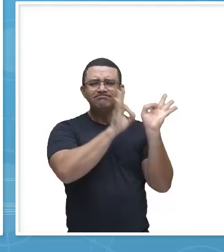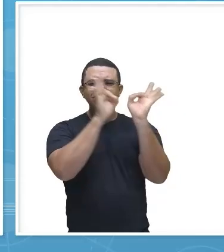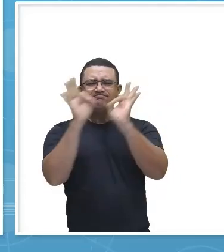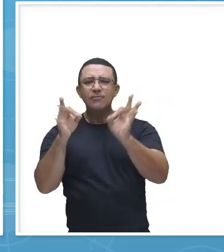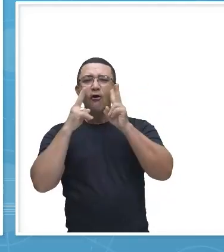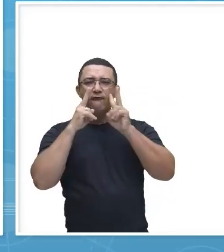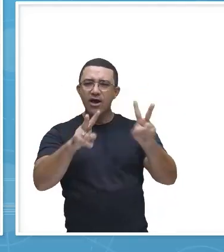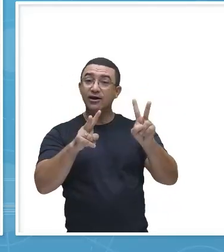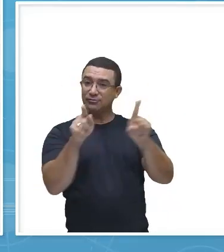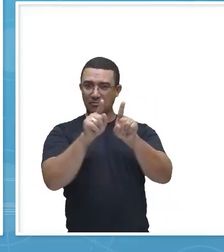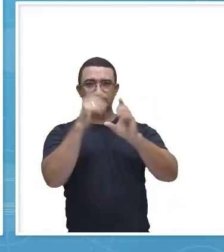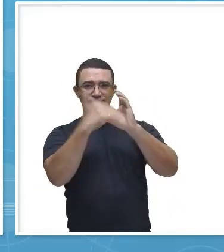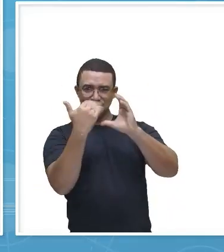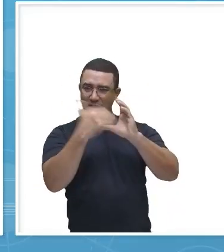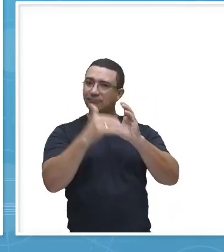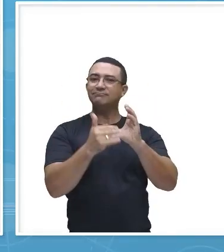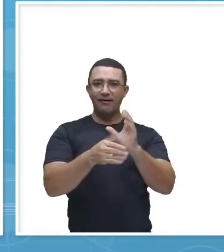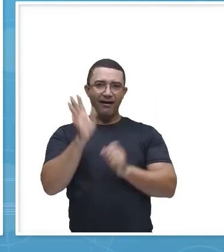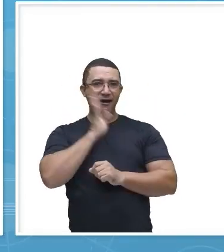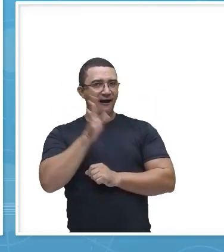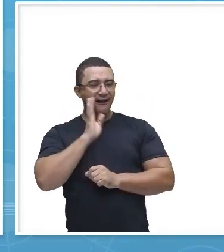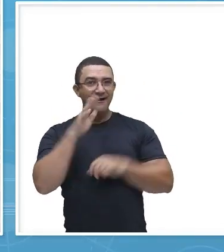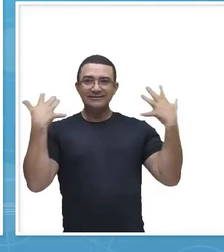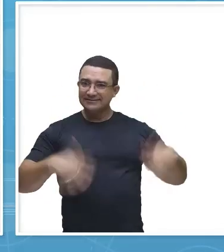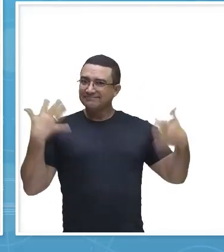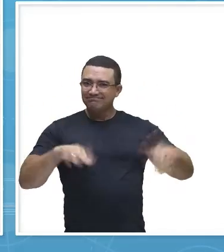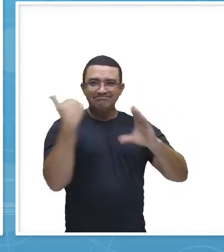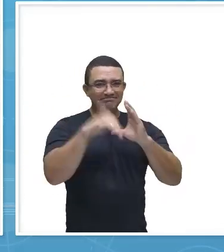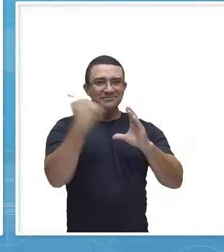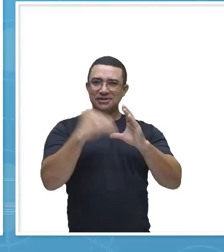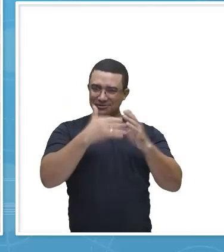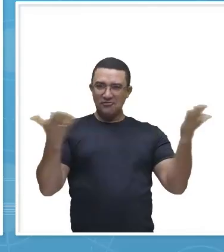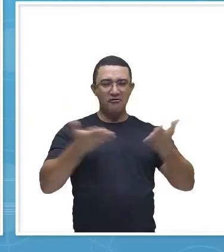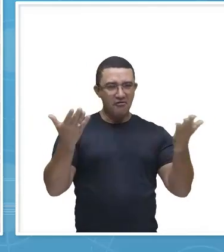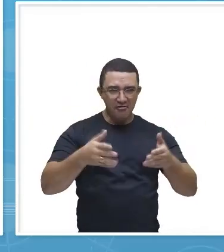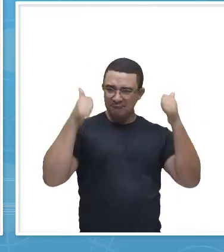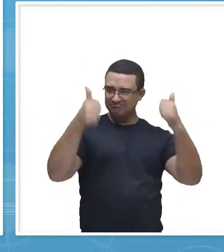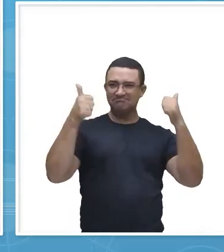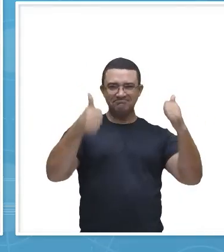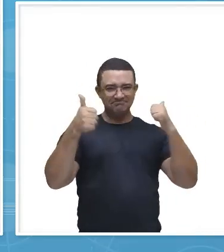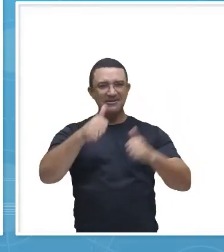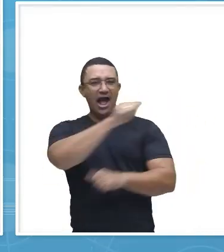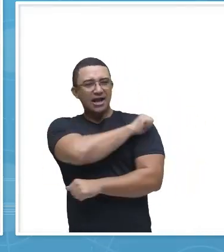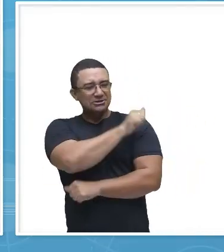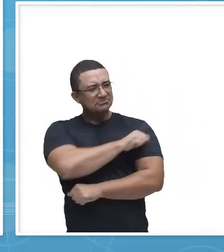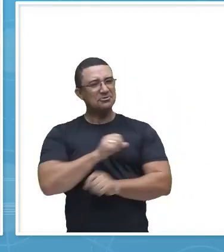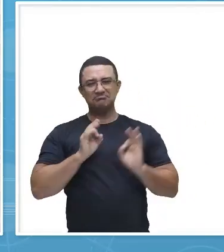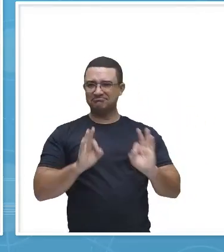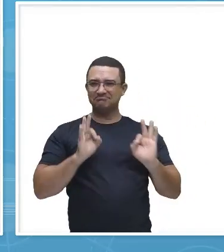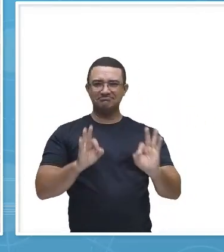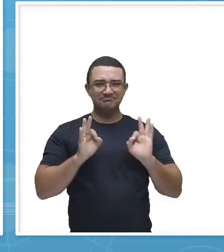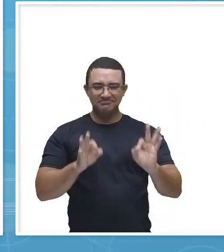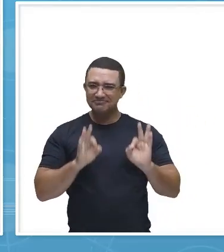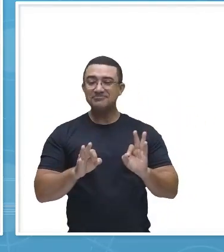nosso chat. Muito movimentado, né, o nosso chat de hoje. Valeu a galera que está aí participando, tá? É